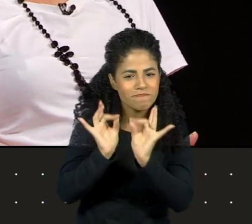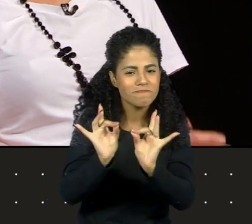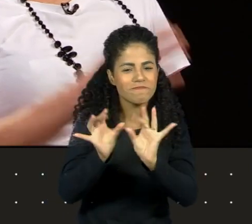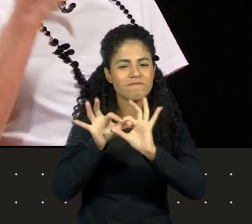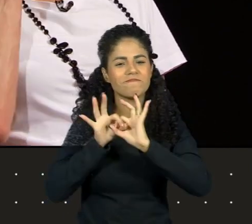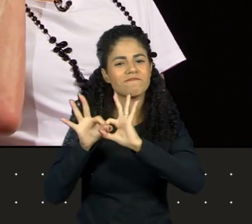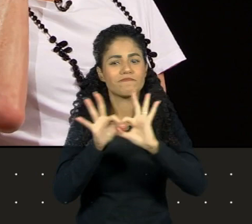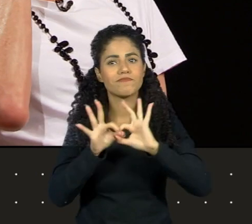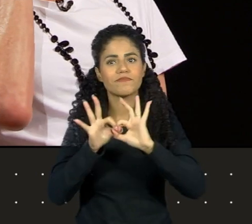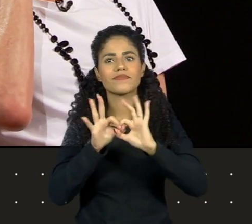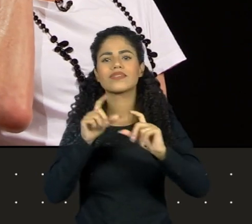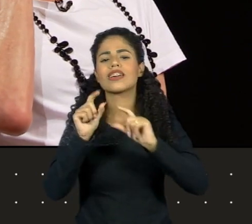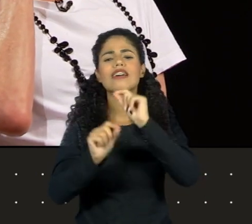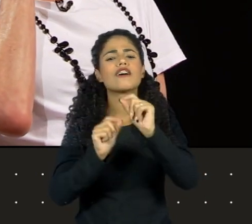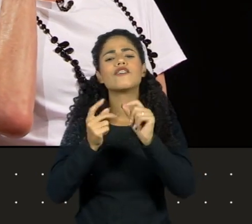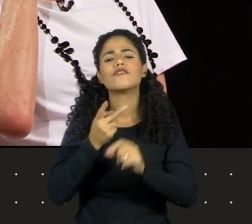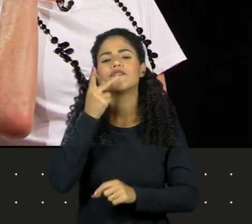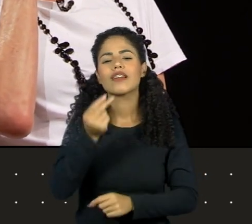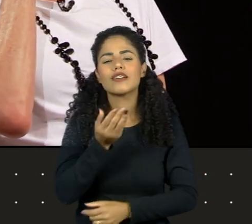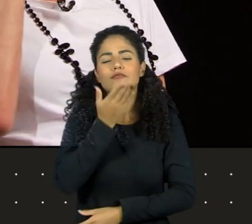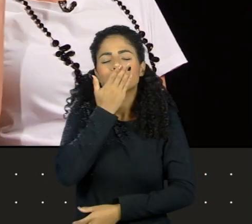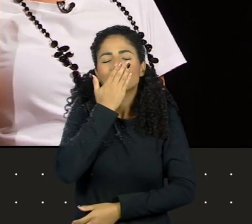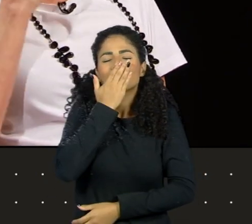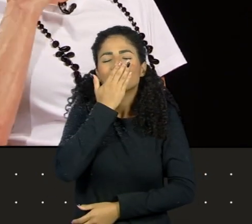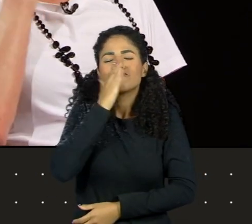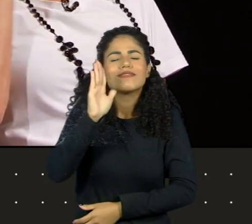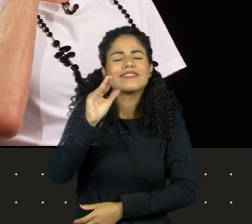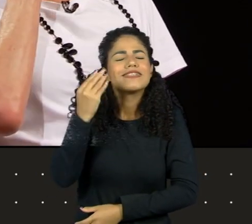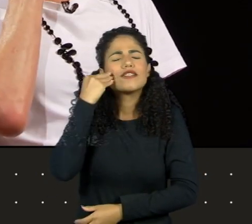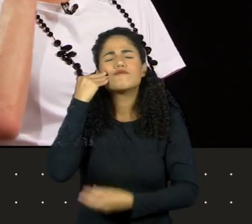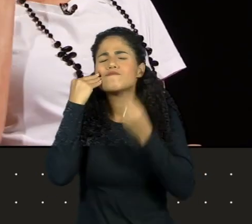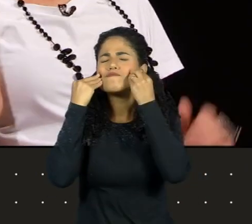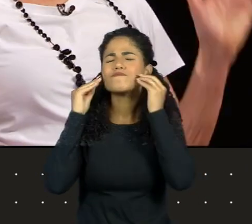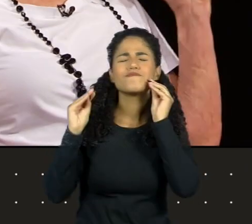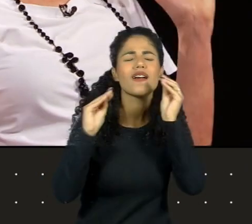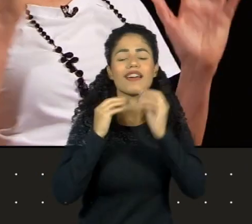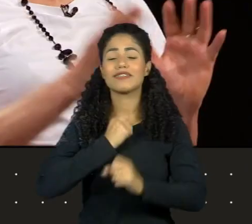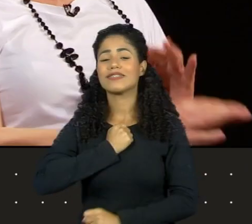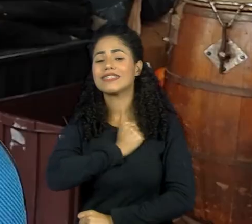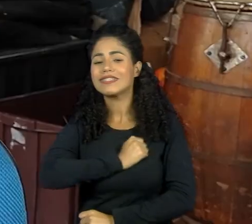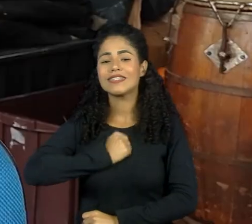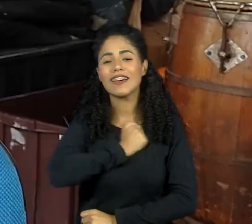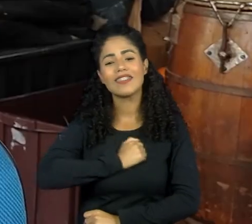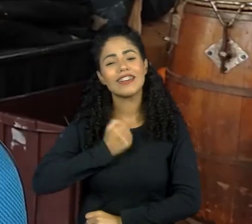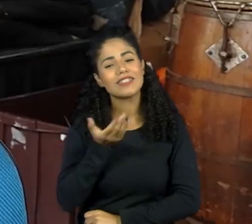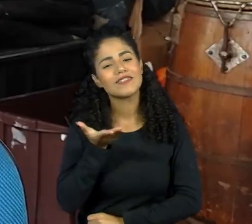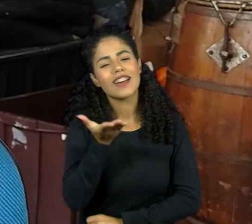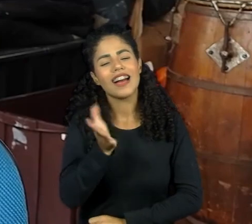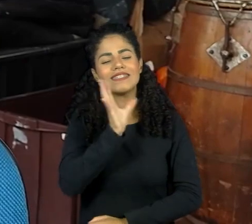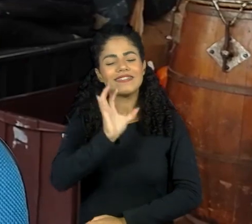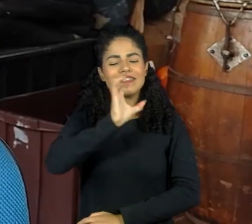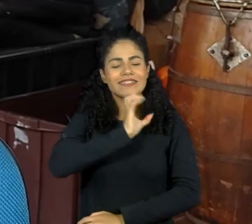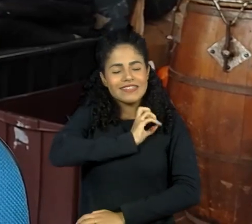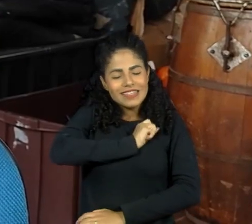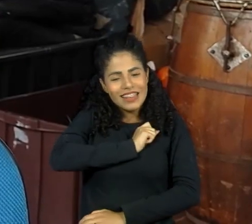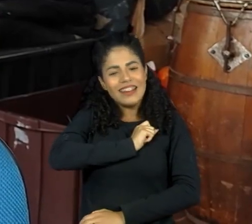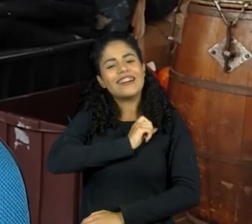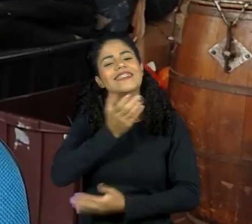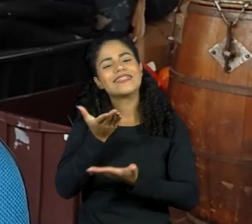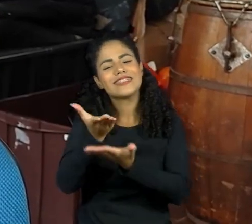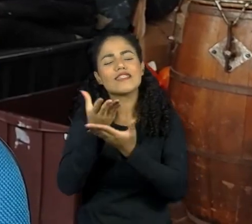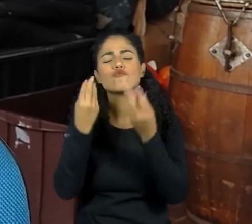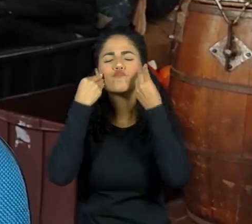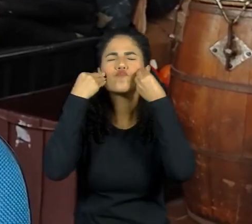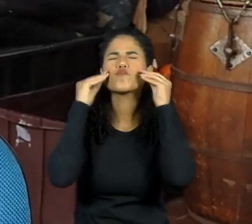que eu posso te dizer? Um beijão enorme, muitas saudades, muita conversa e muito amor aí para dar e vender.